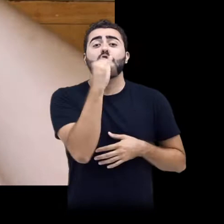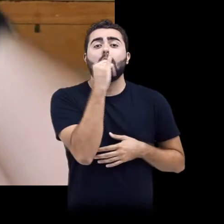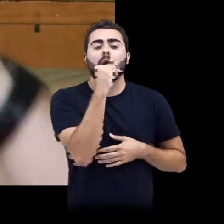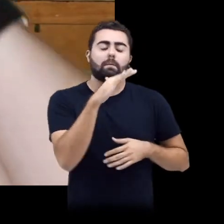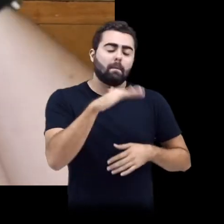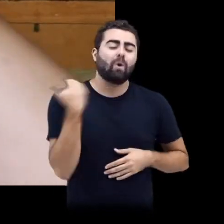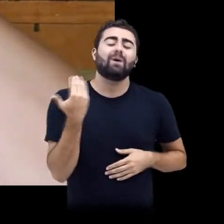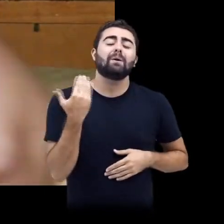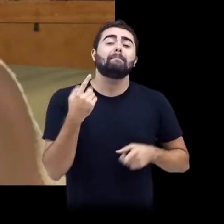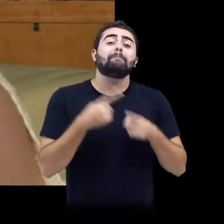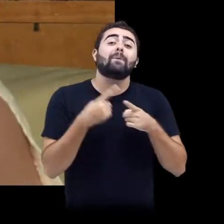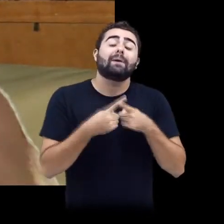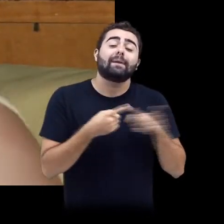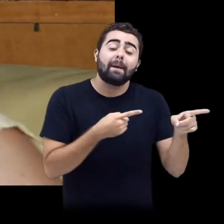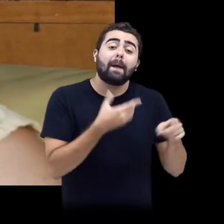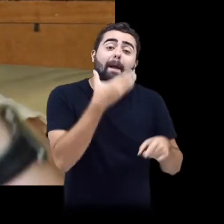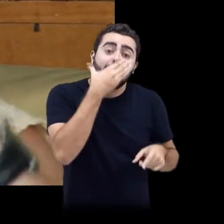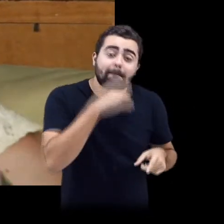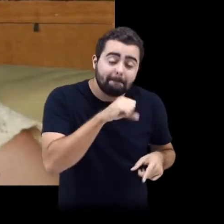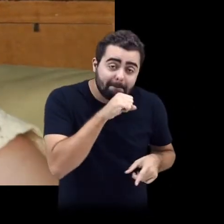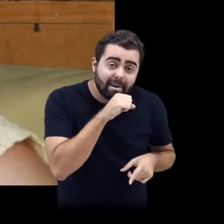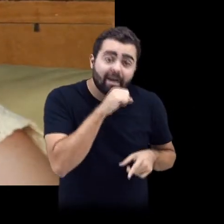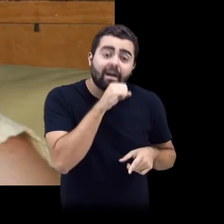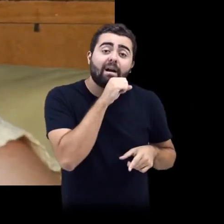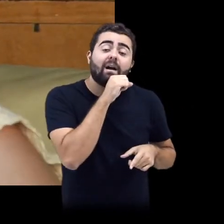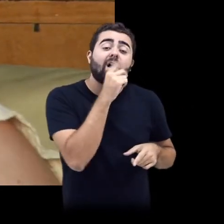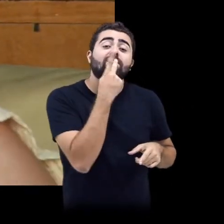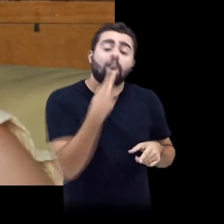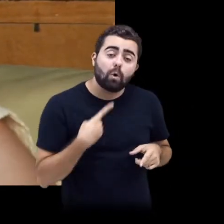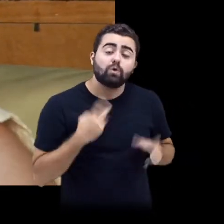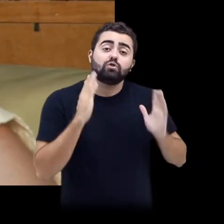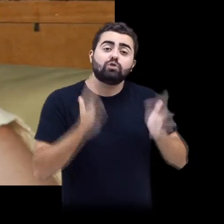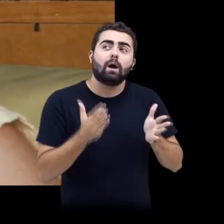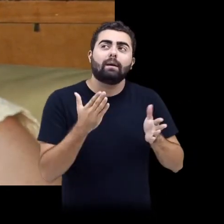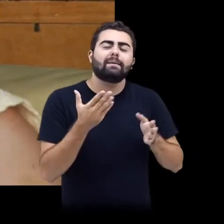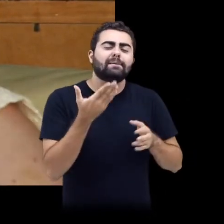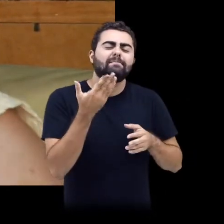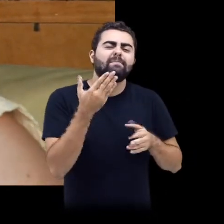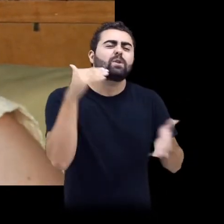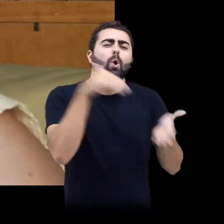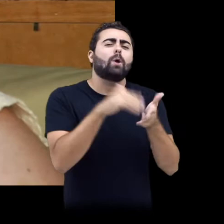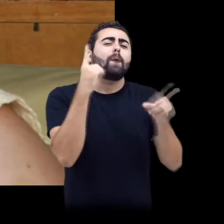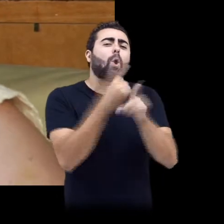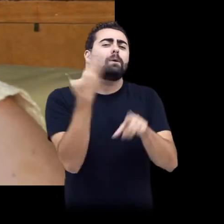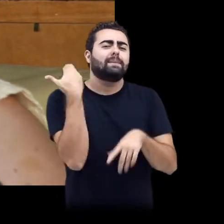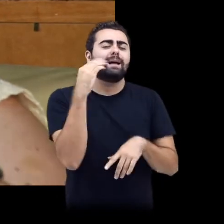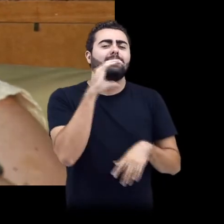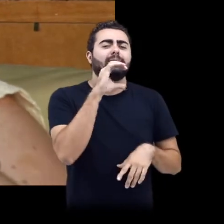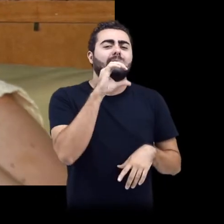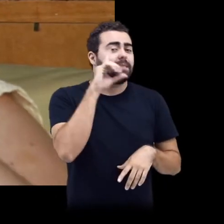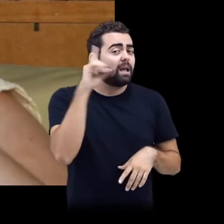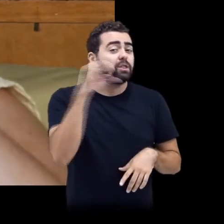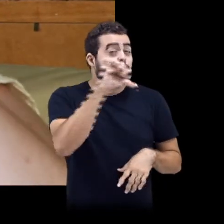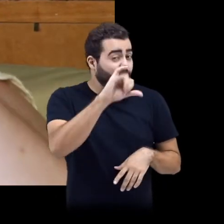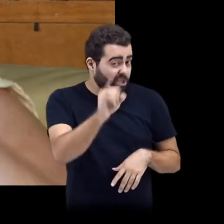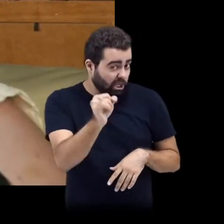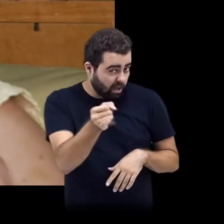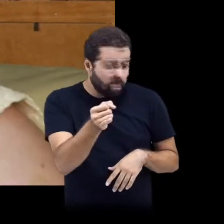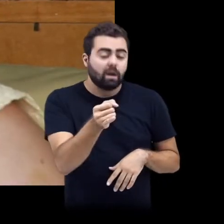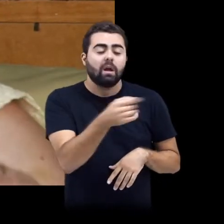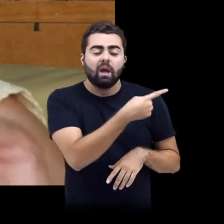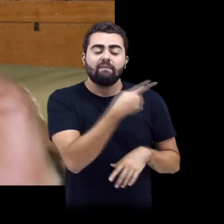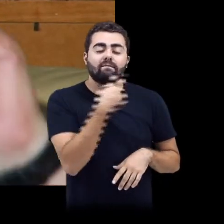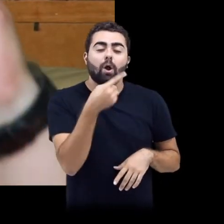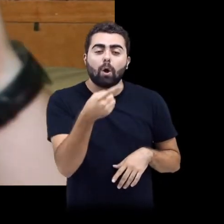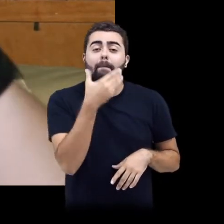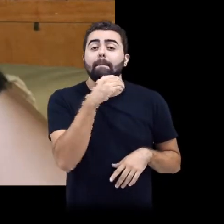dizia inúmeras, aliás, ele disse no último encontro com a mamãe, foi no dia 9 de janeiro, ele disse, eles não têm que tirar